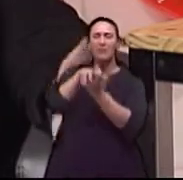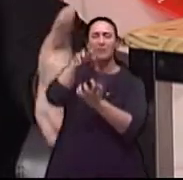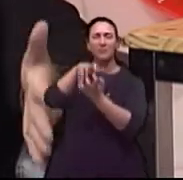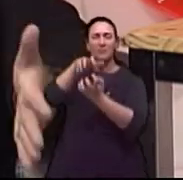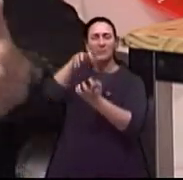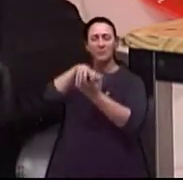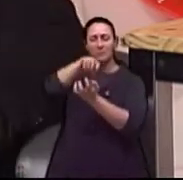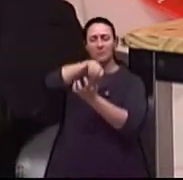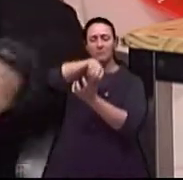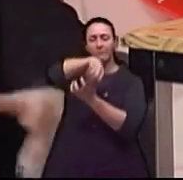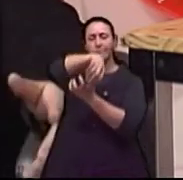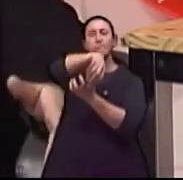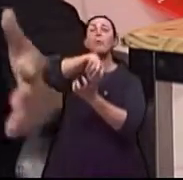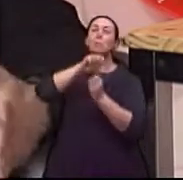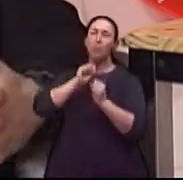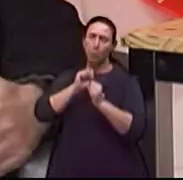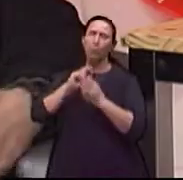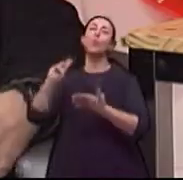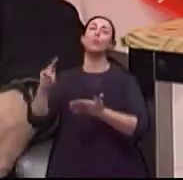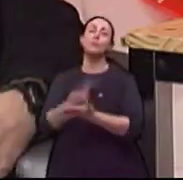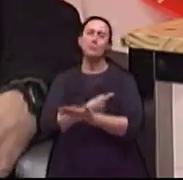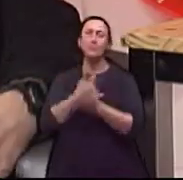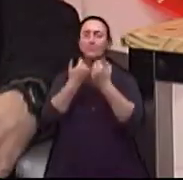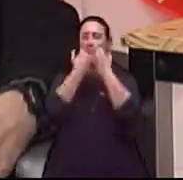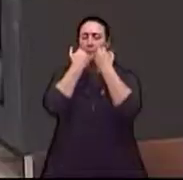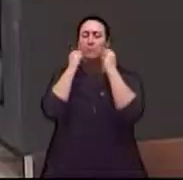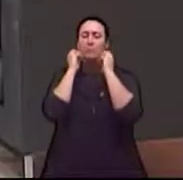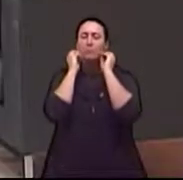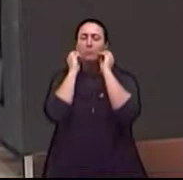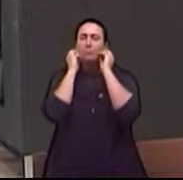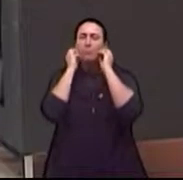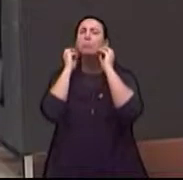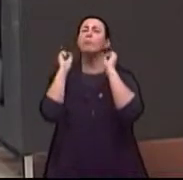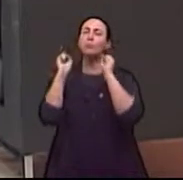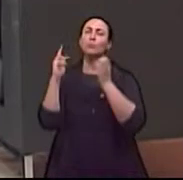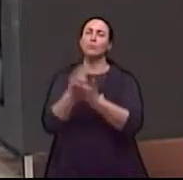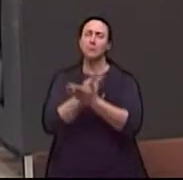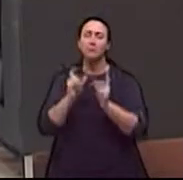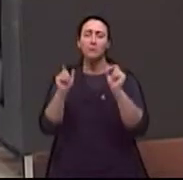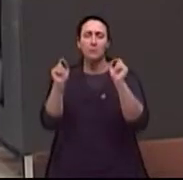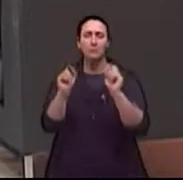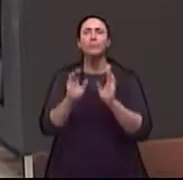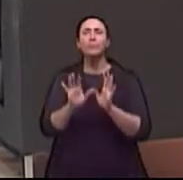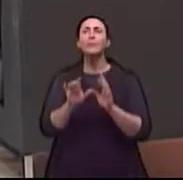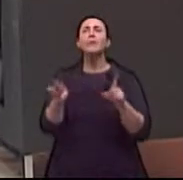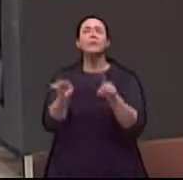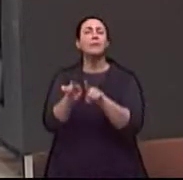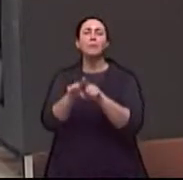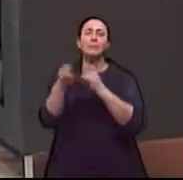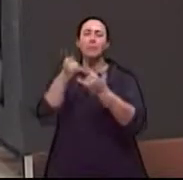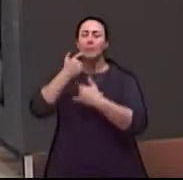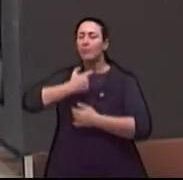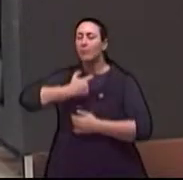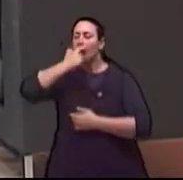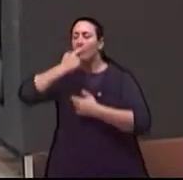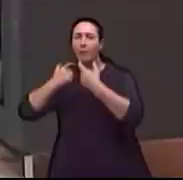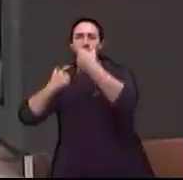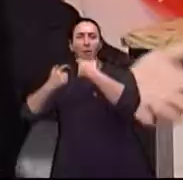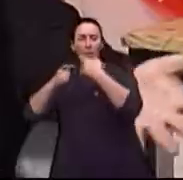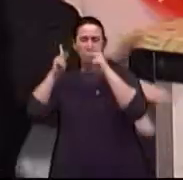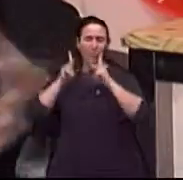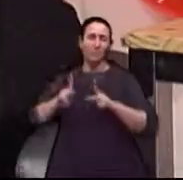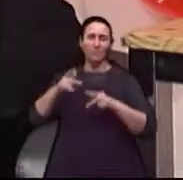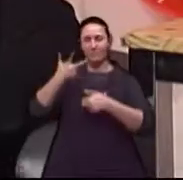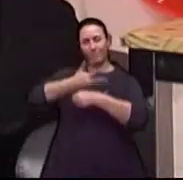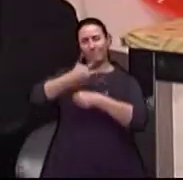pode vira ter ser uma lesão pré-cancerosa E posteriormente uma lesão com cheirosa relação das próteses mal adaptadas é uma coisa normal pessoas